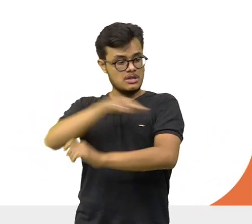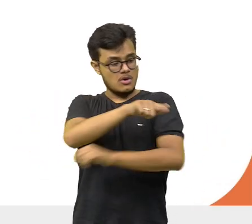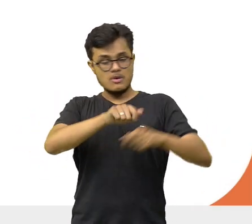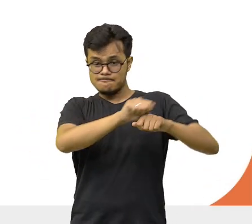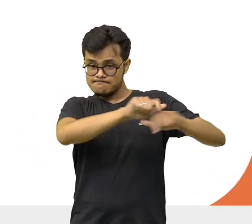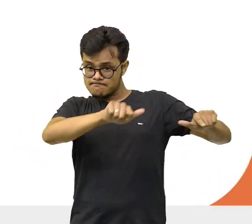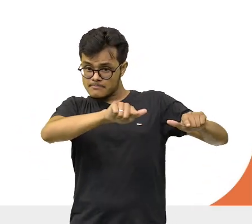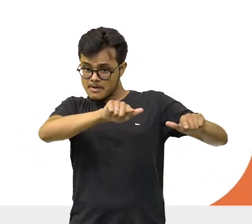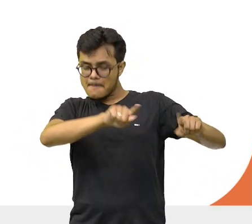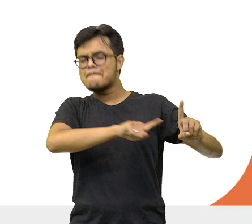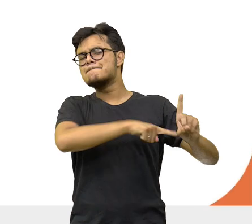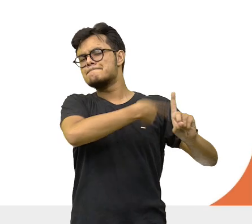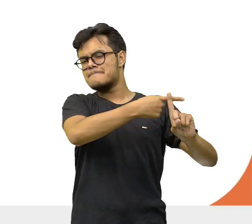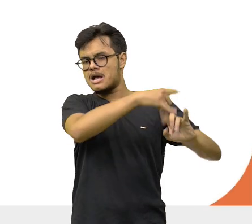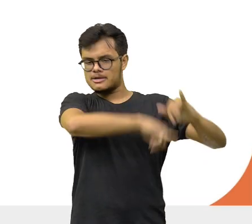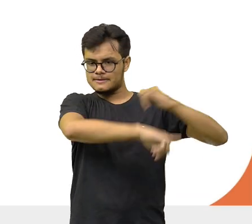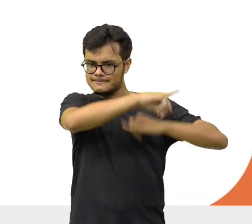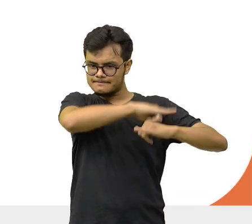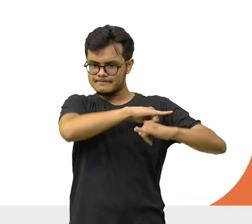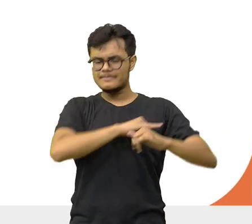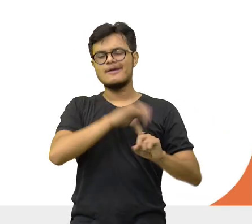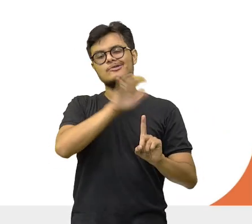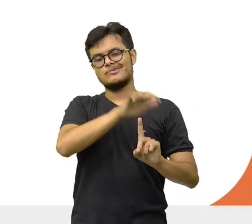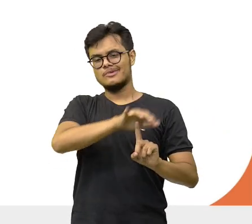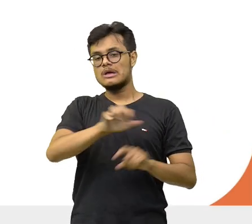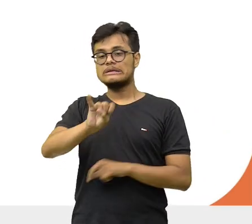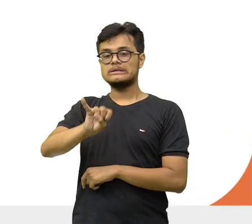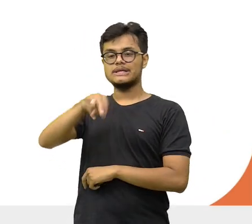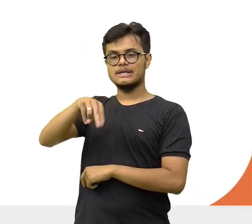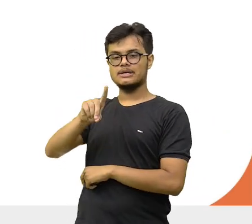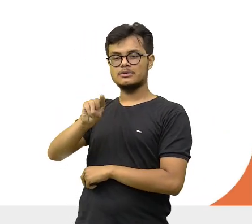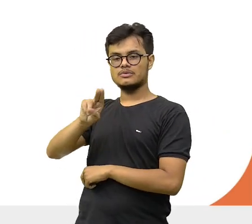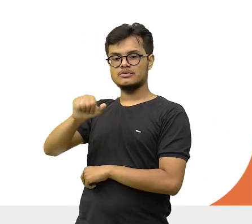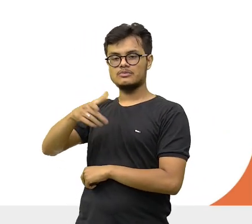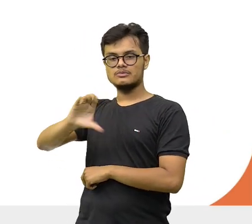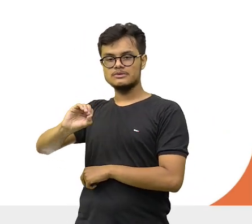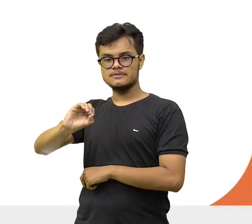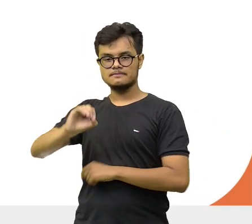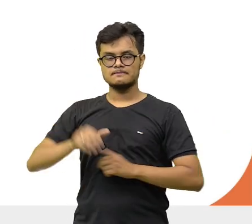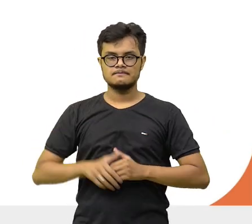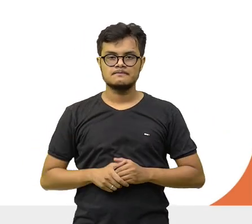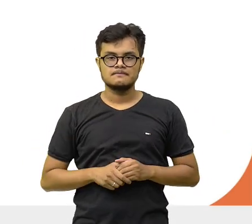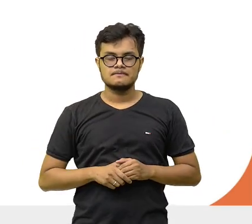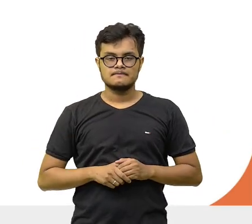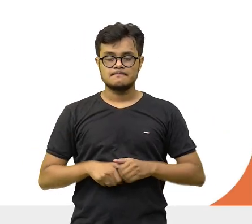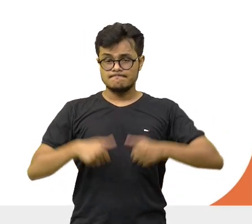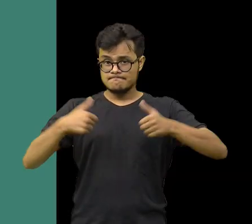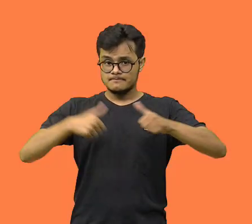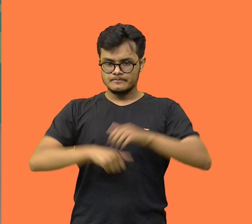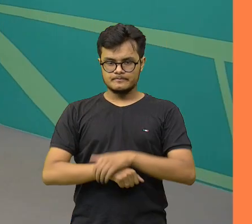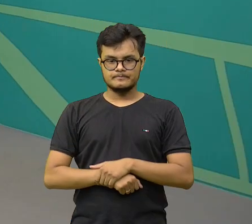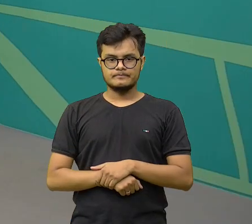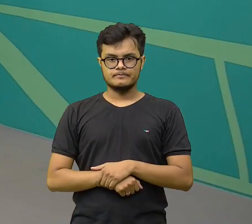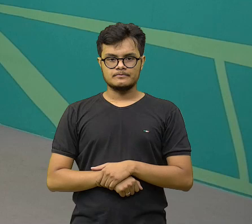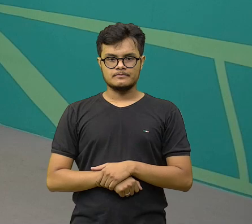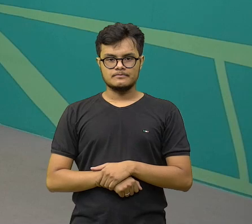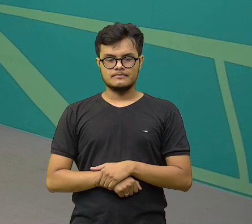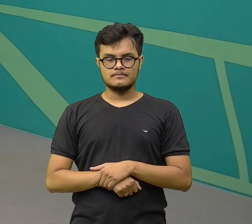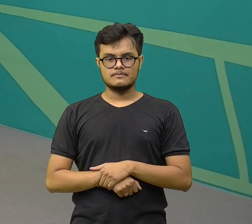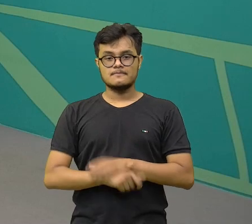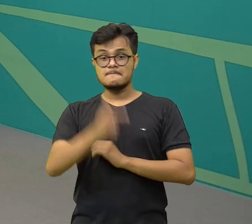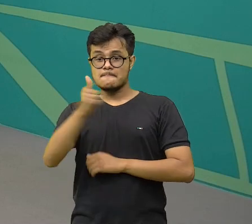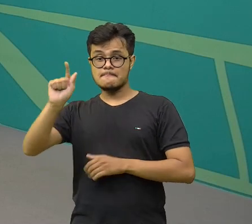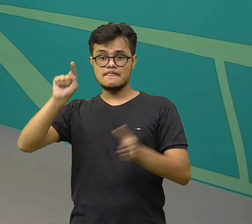aí carregado. Esse é o processo de eletrização por contato, ou por indução. E vamos para